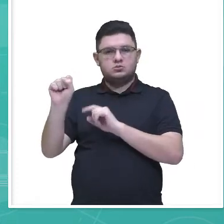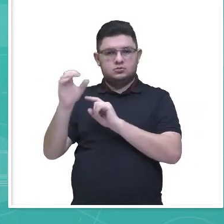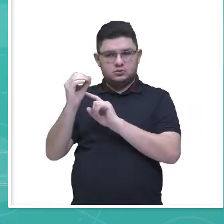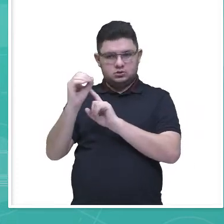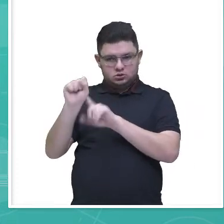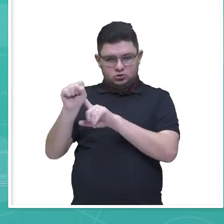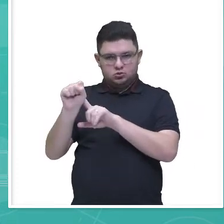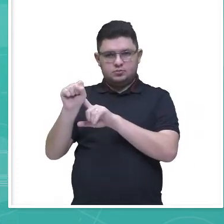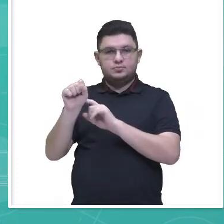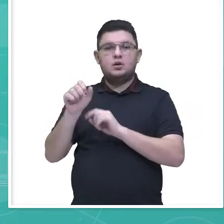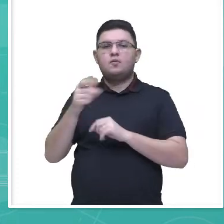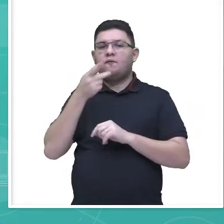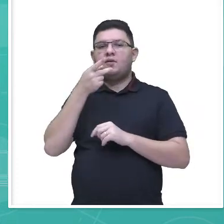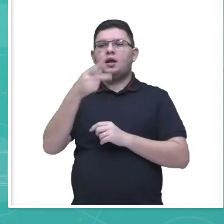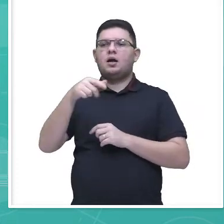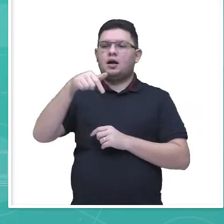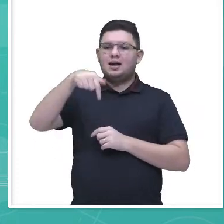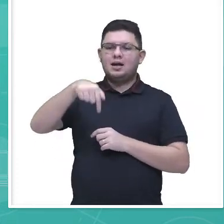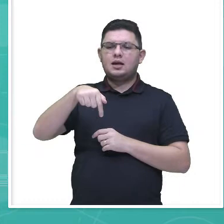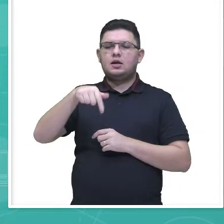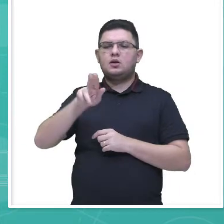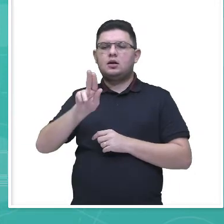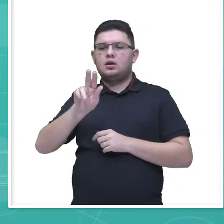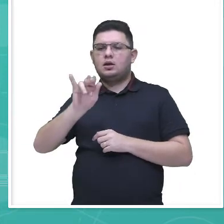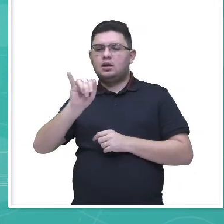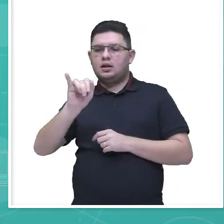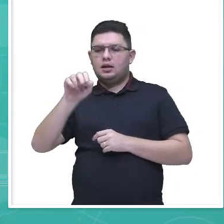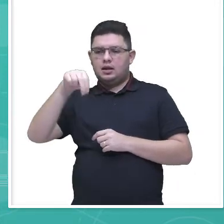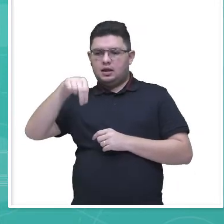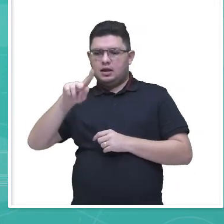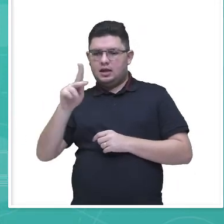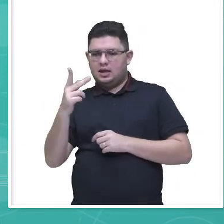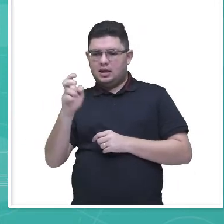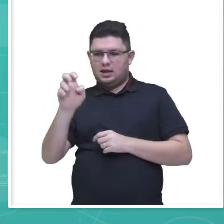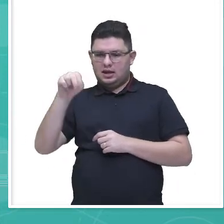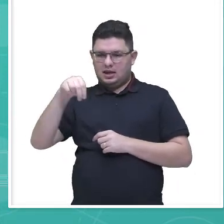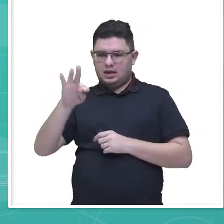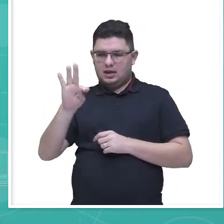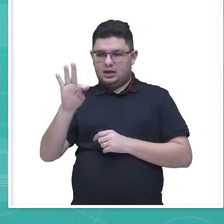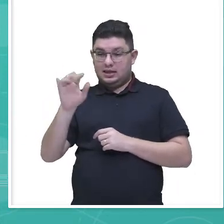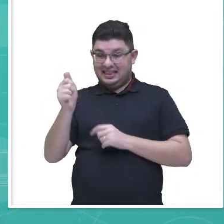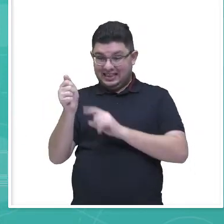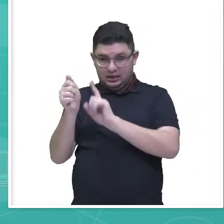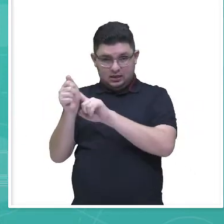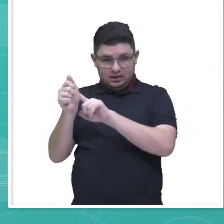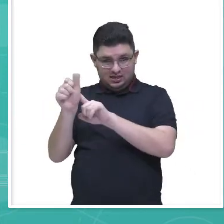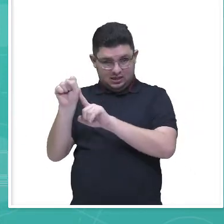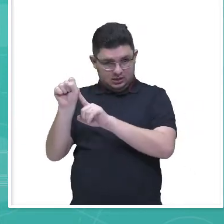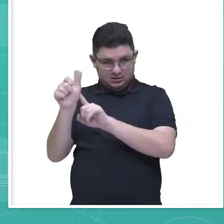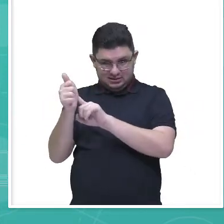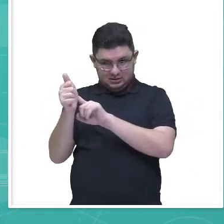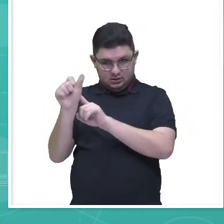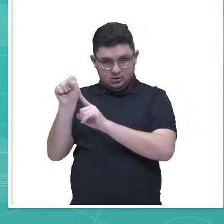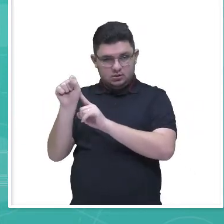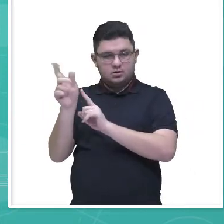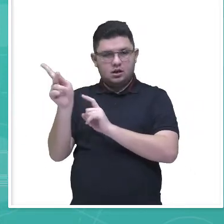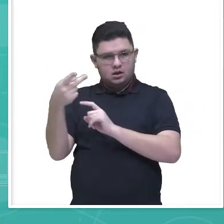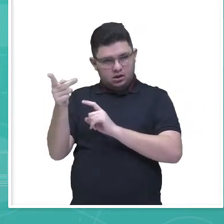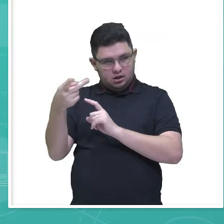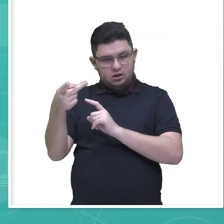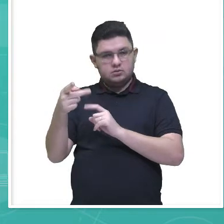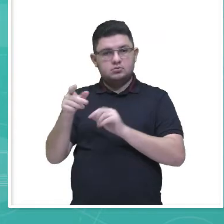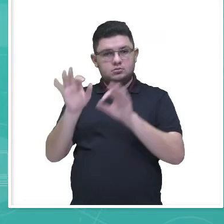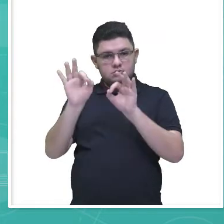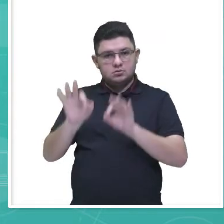500. Não chegue lá falando 500 gramas, né? Porque está errado. 500, 400 gramas,